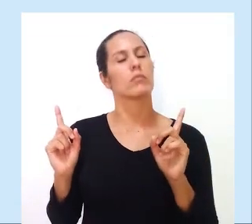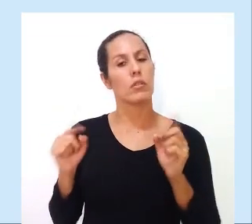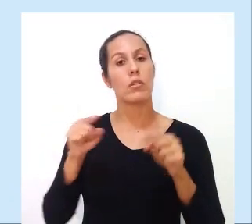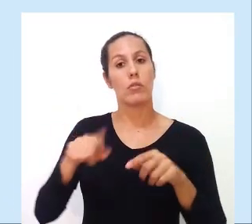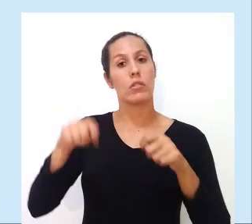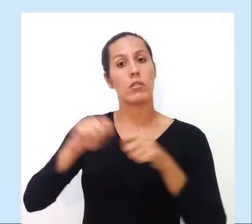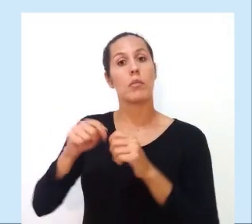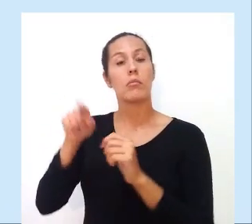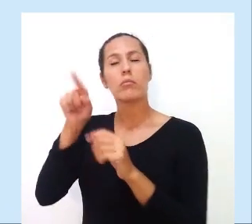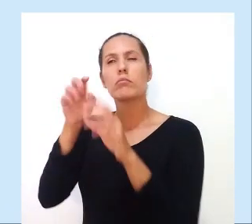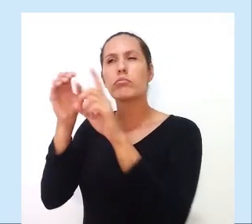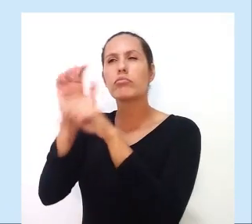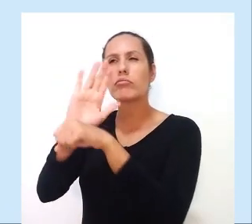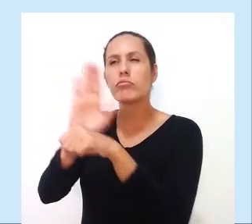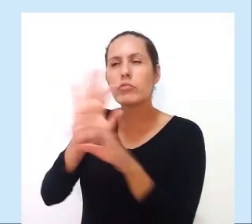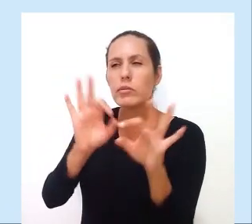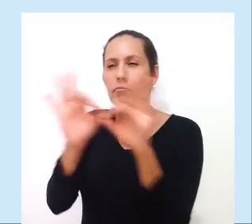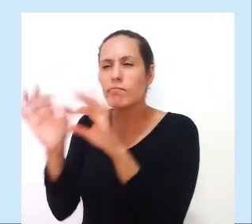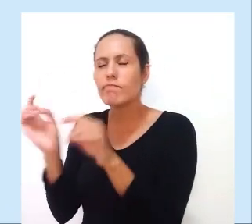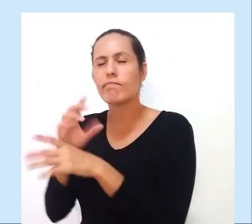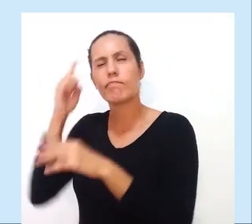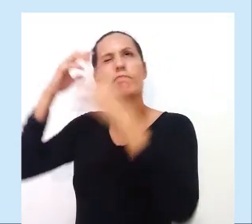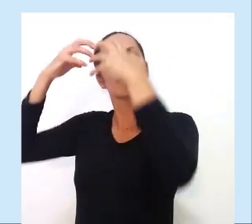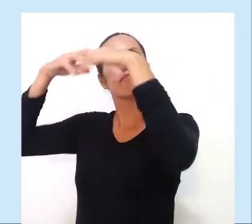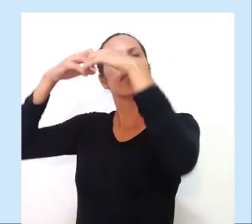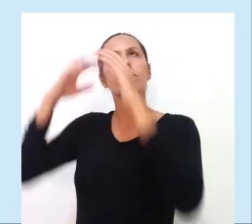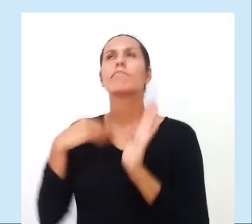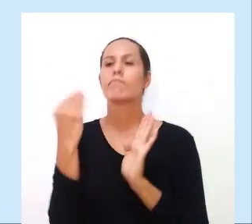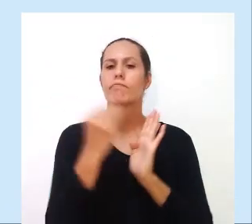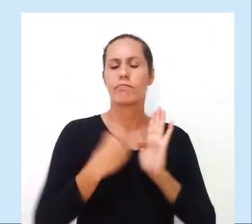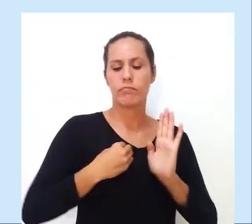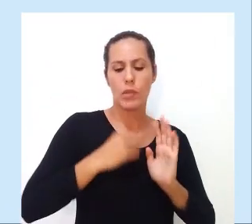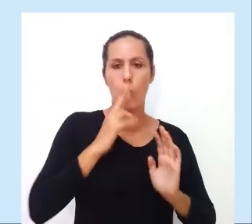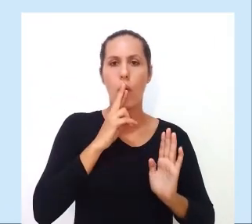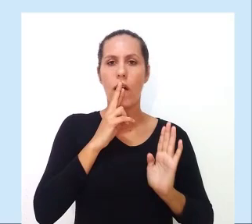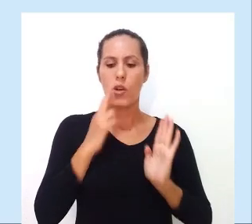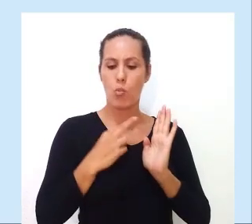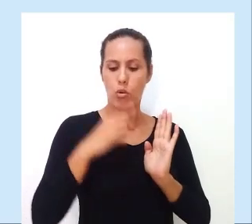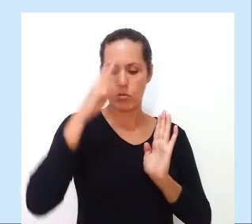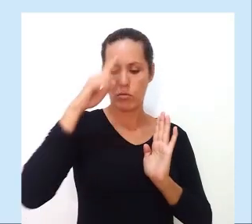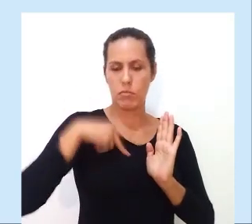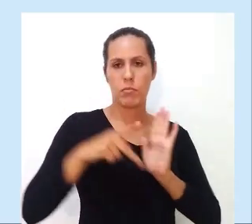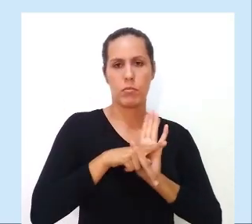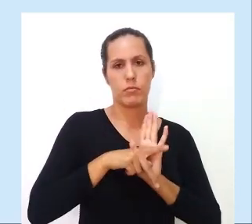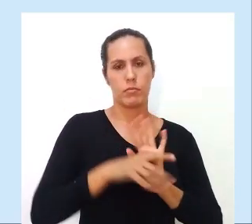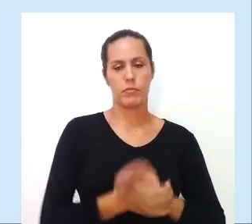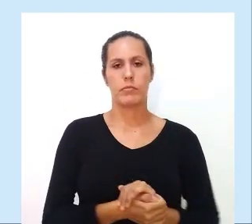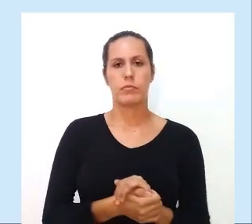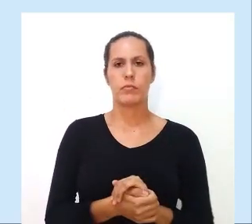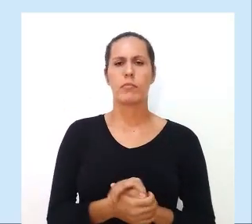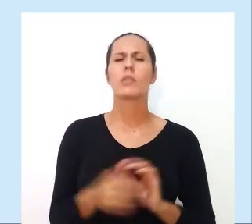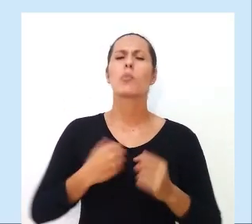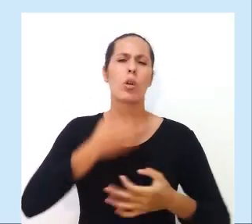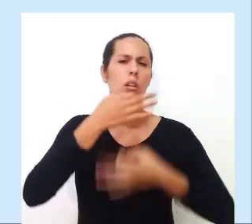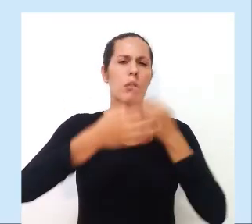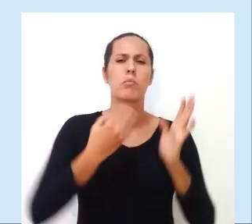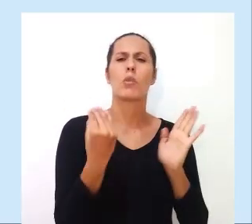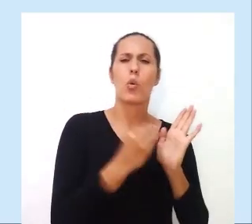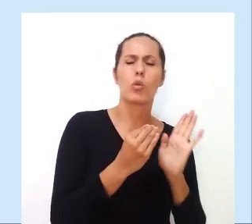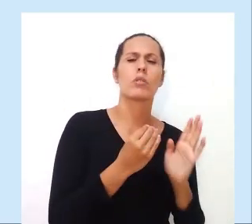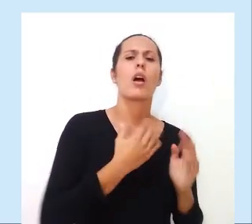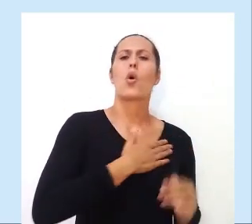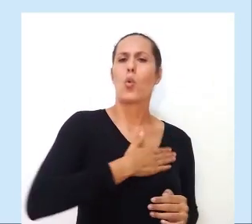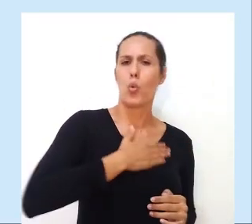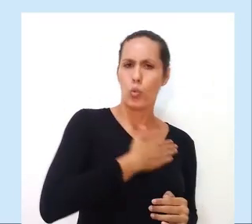Ctrl+C, Ctrl+V, não. Você vai lá escrever o que você entendeu. Então, é uma resposta individual. Ok? Inclusive, você pode fazer até